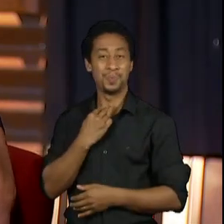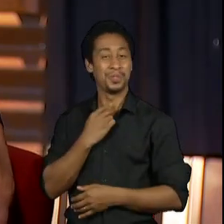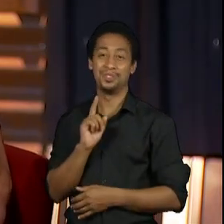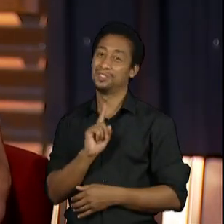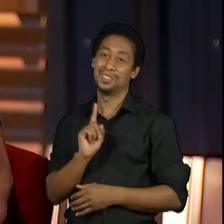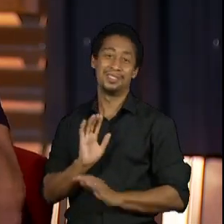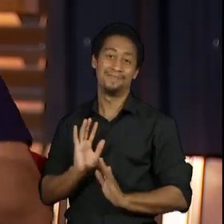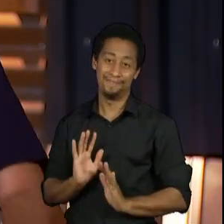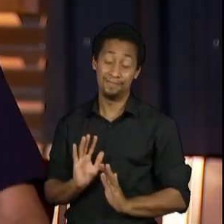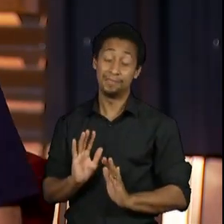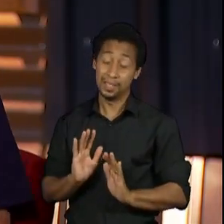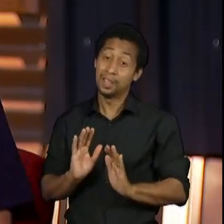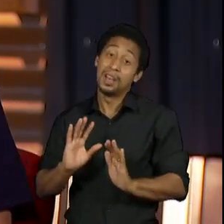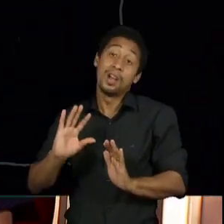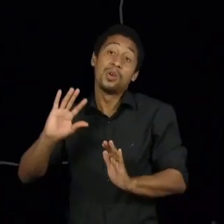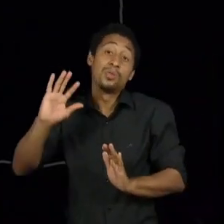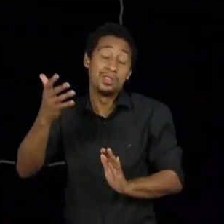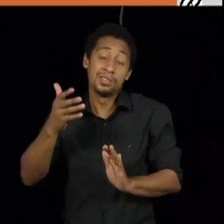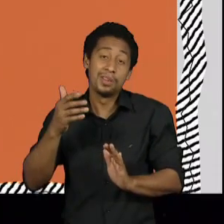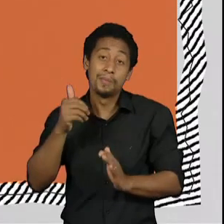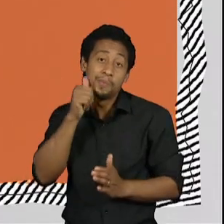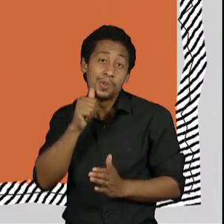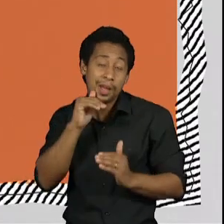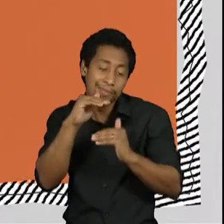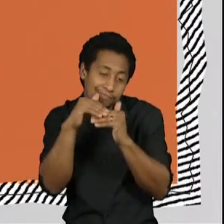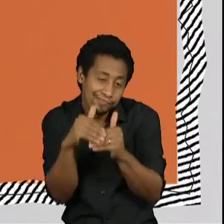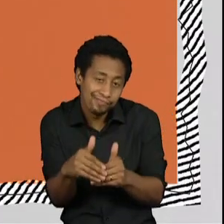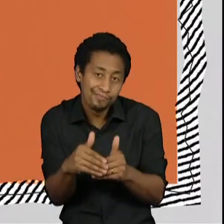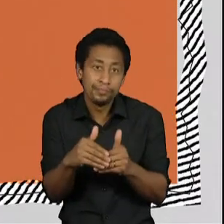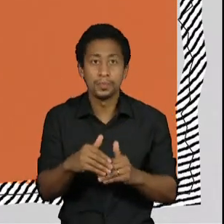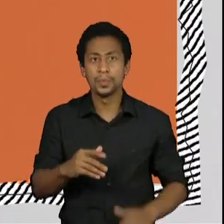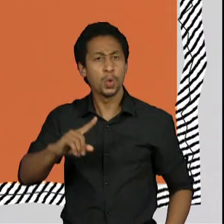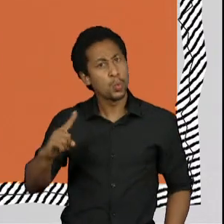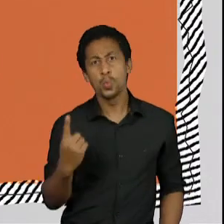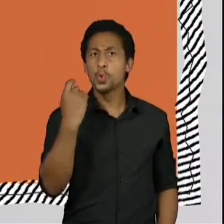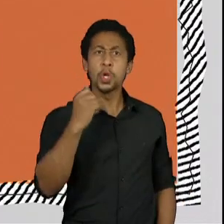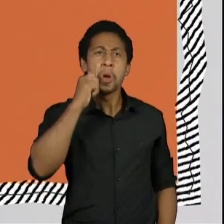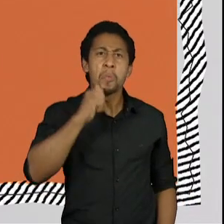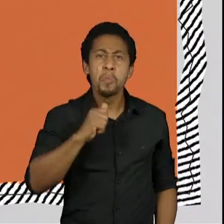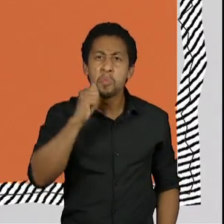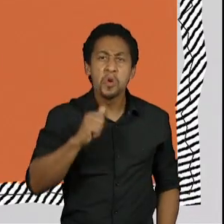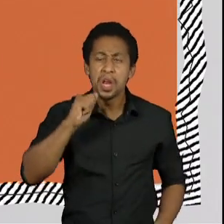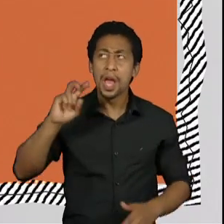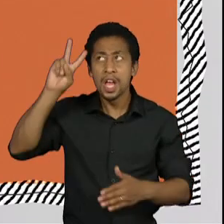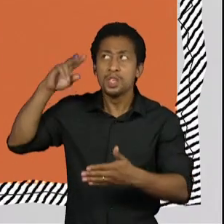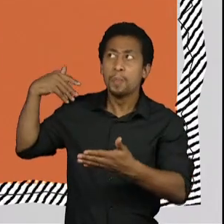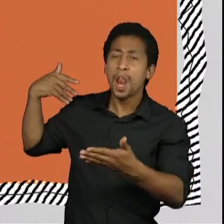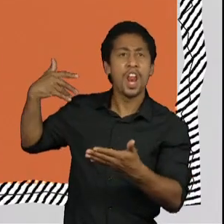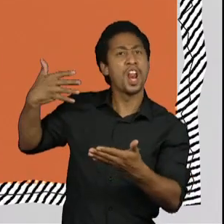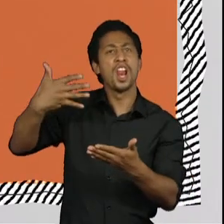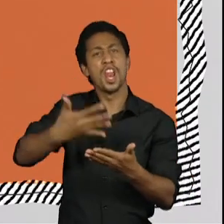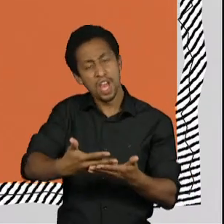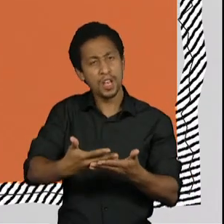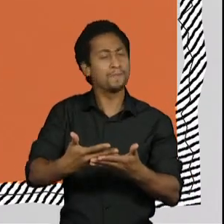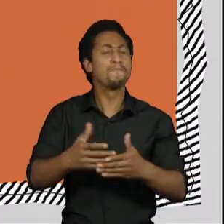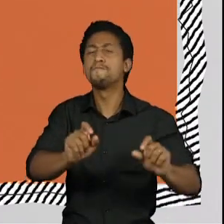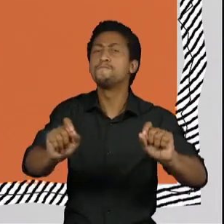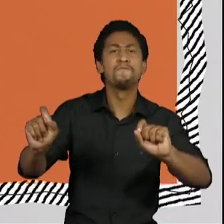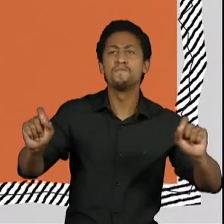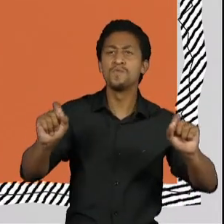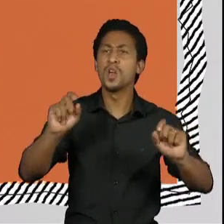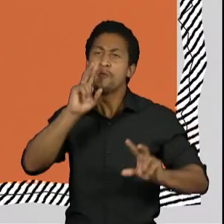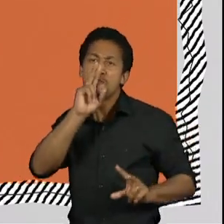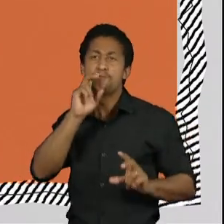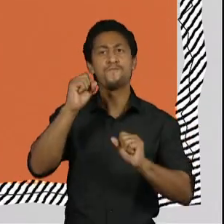que contracenar necessariamente com isso. A única mulher de todas as histórias que é